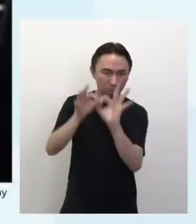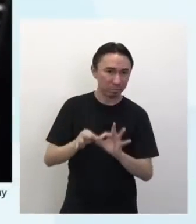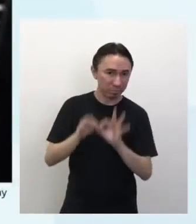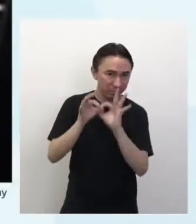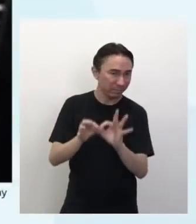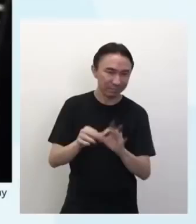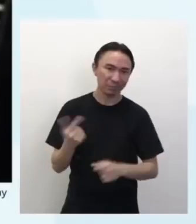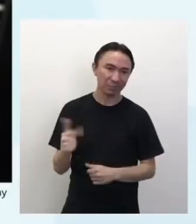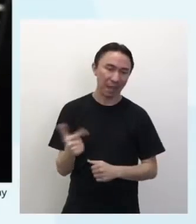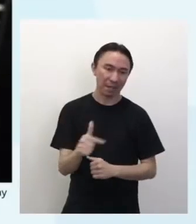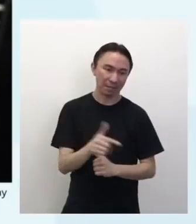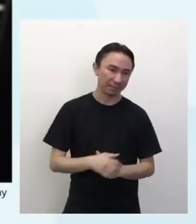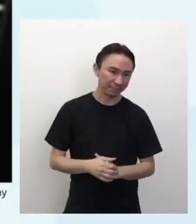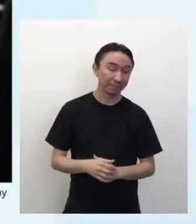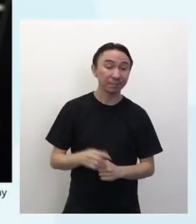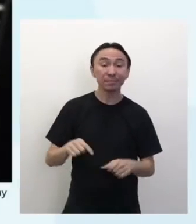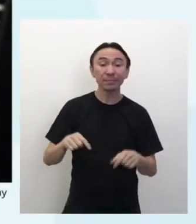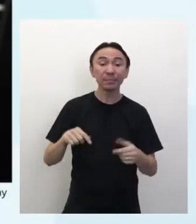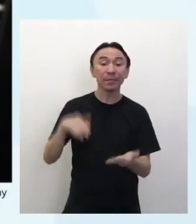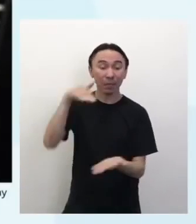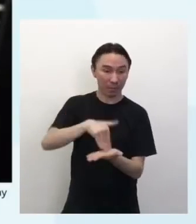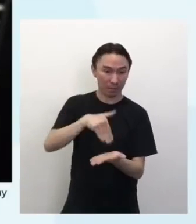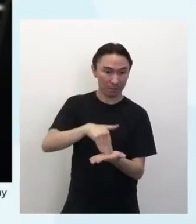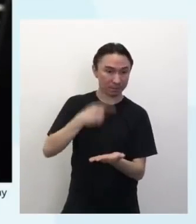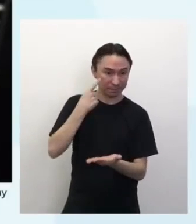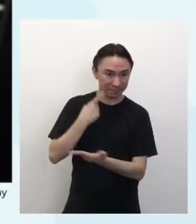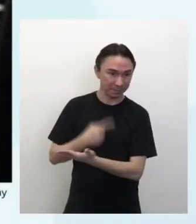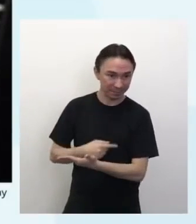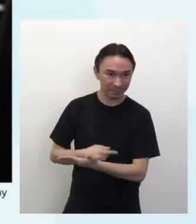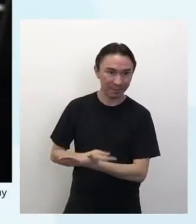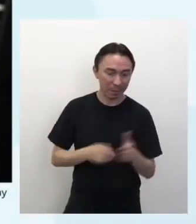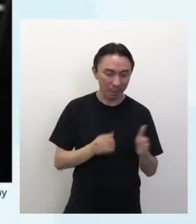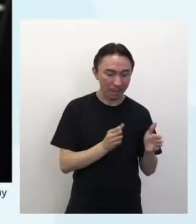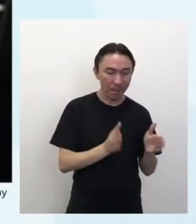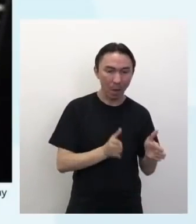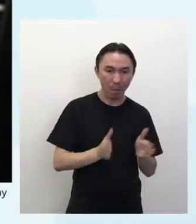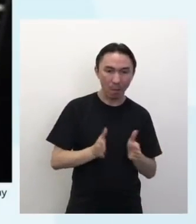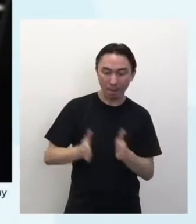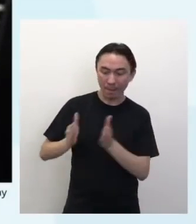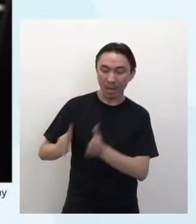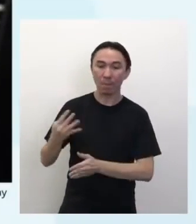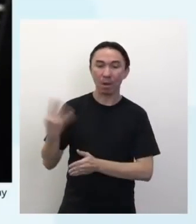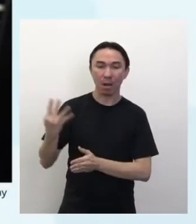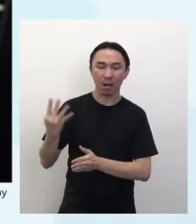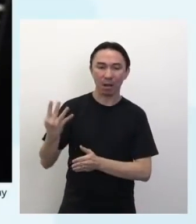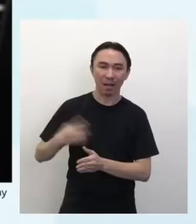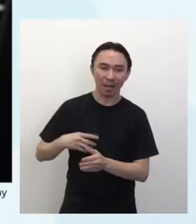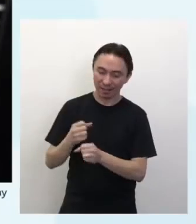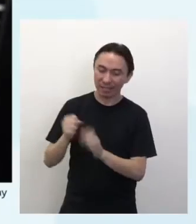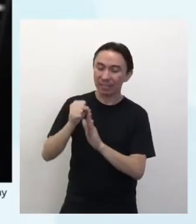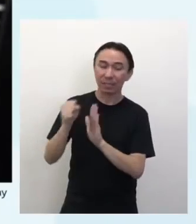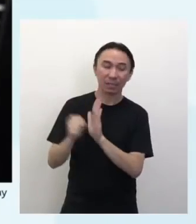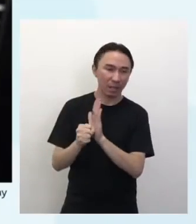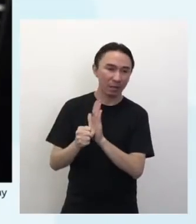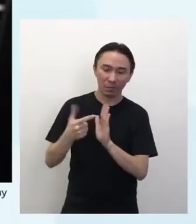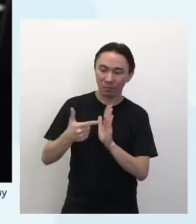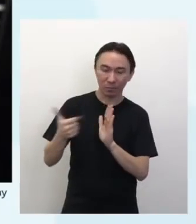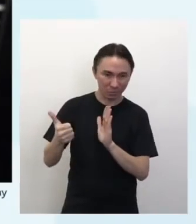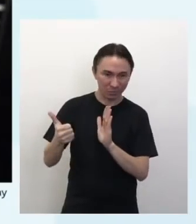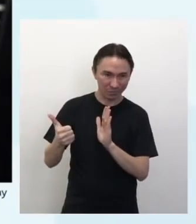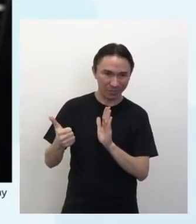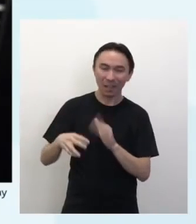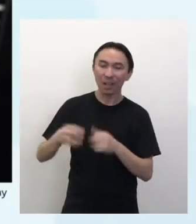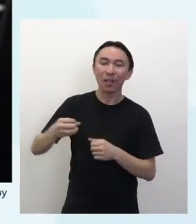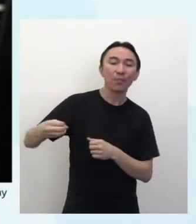aula. Nós vamos falar aí sobre a quarta fase, né, que aí é denominada aí, a partir do século XXI de nova ordem mundial,